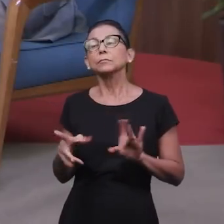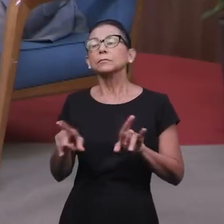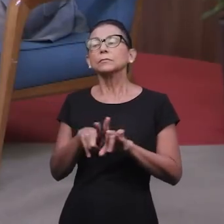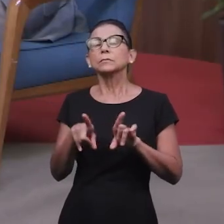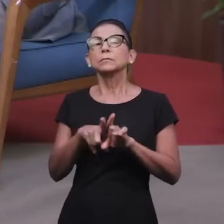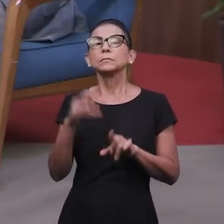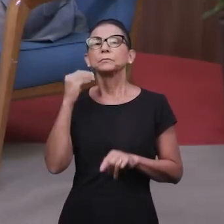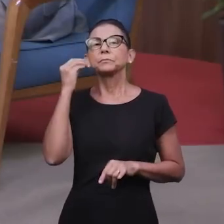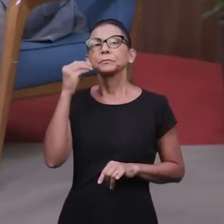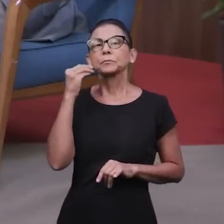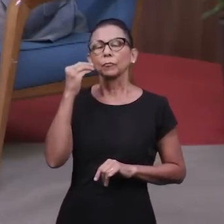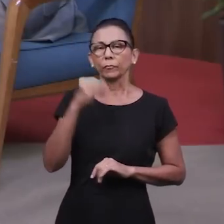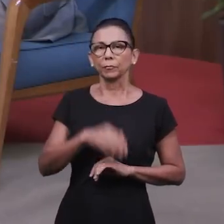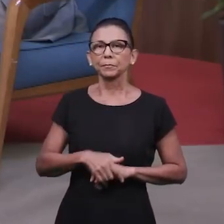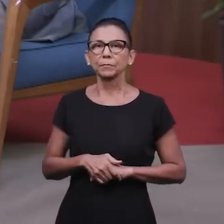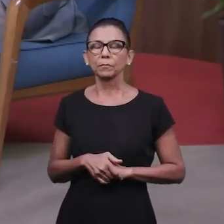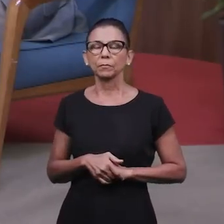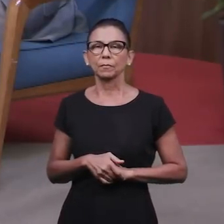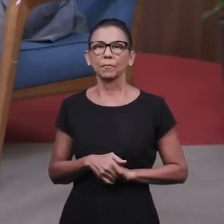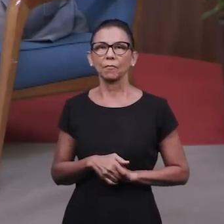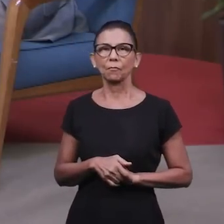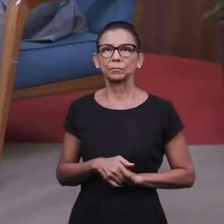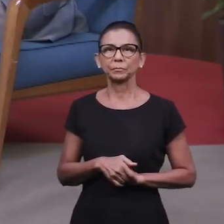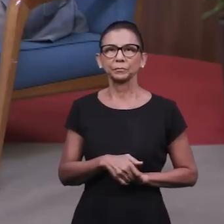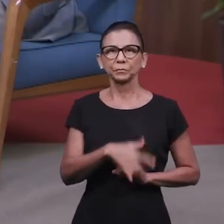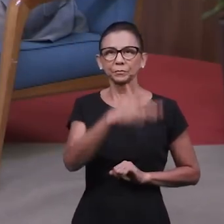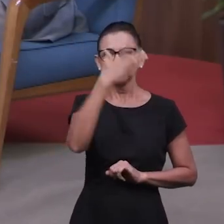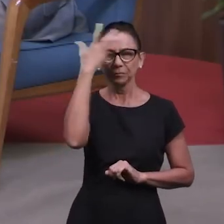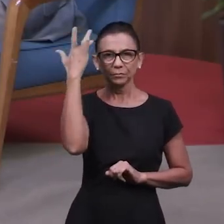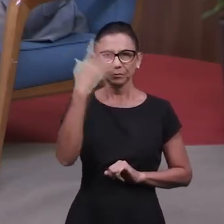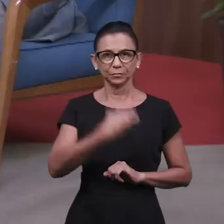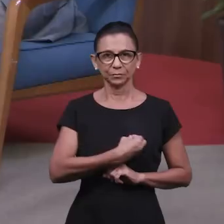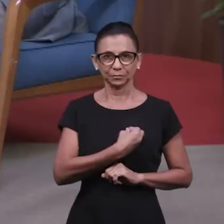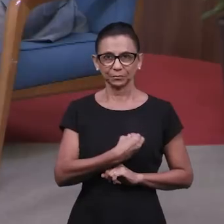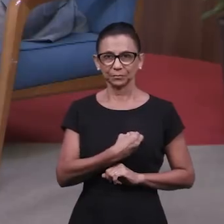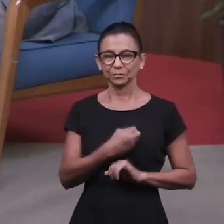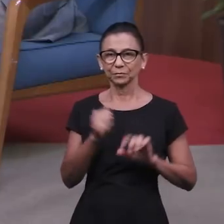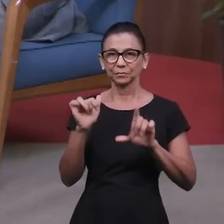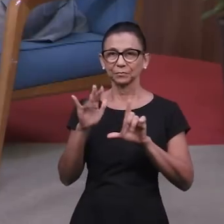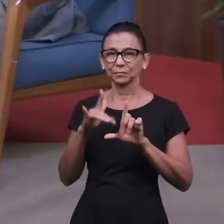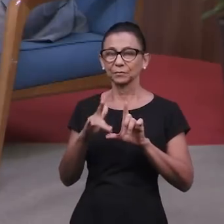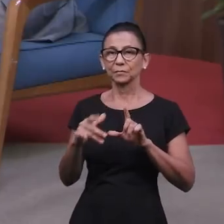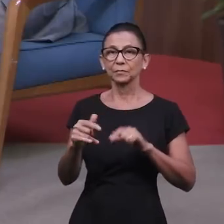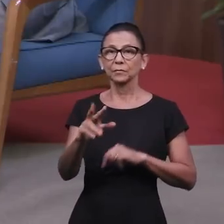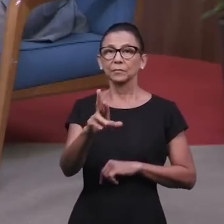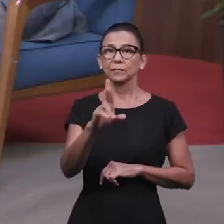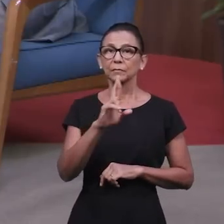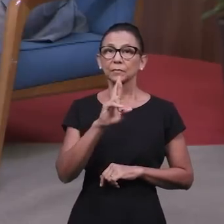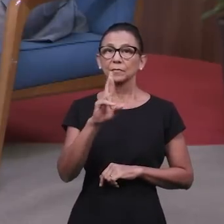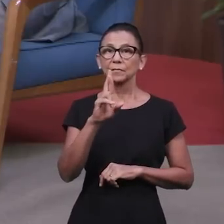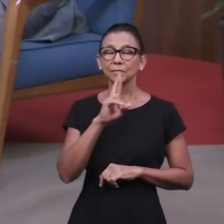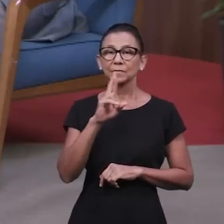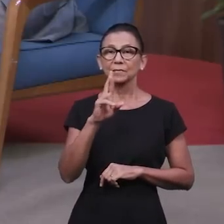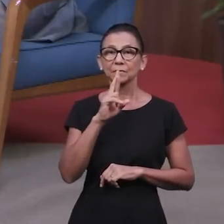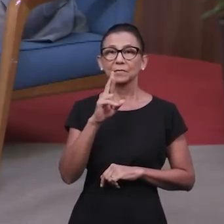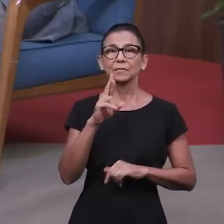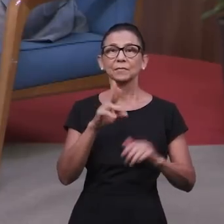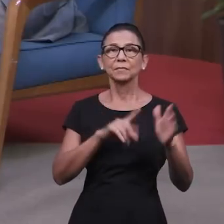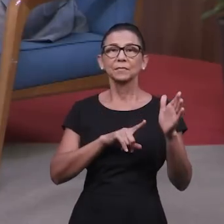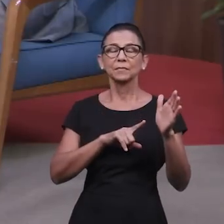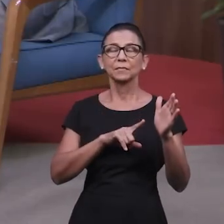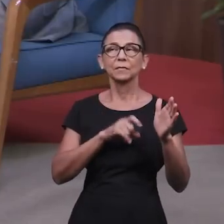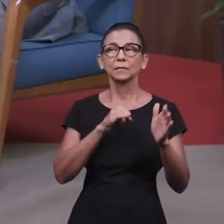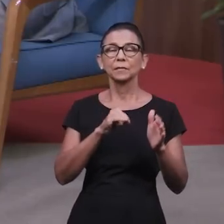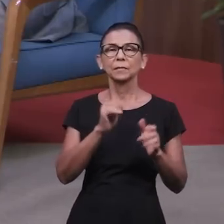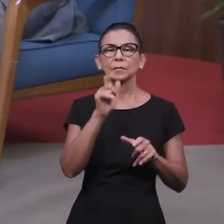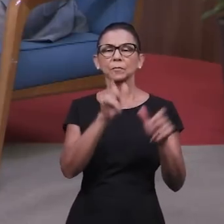experiência acontece muito, né, com os irmãos que participam com esse QR Code aí, responde dúvidas de outras pessoas. De